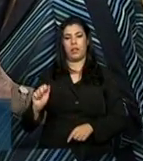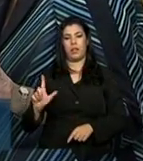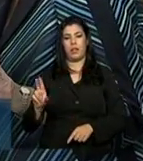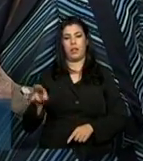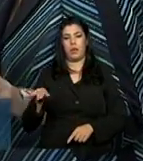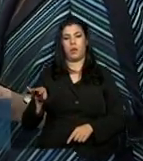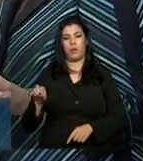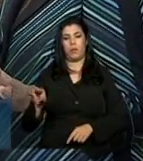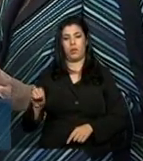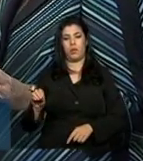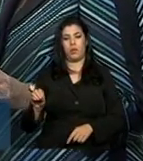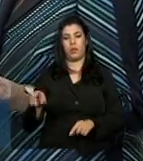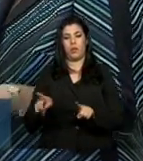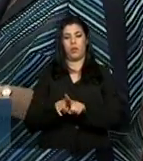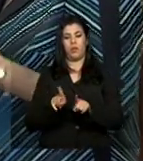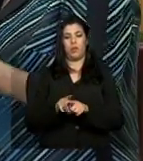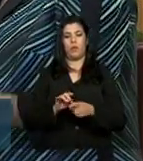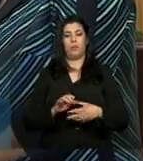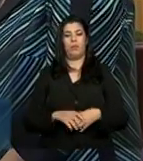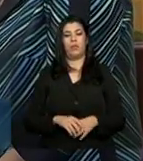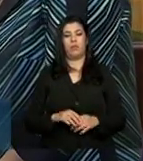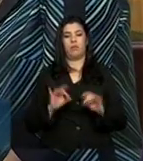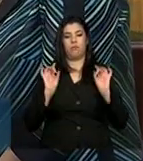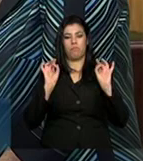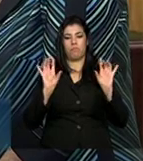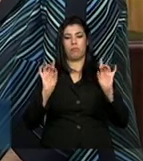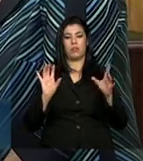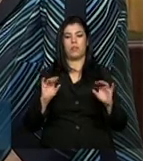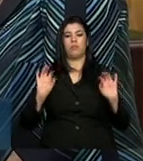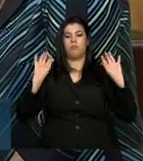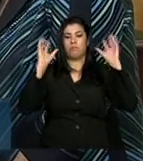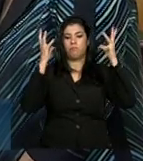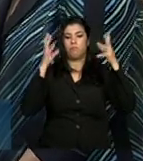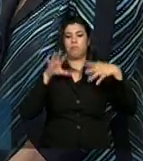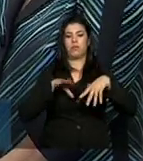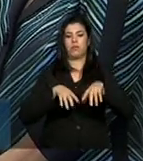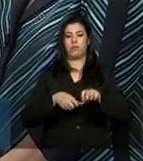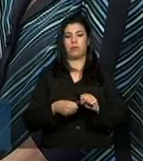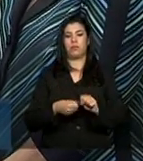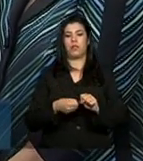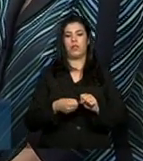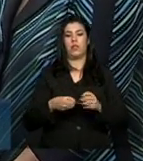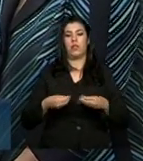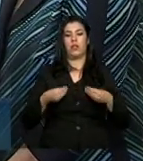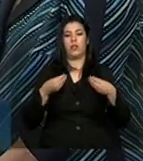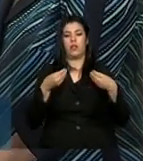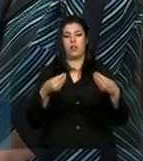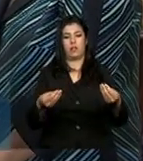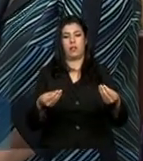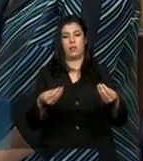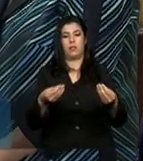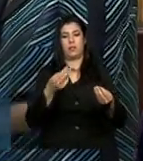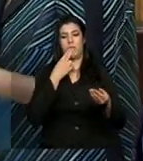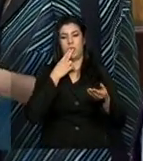Nessa cerimônia de entrega de cartas credenciais, a presidenta Dilma Rousseff